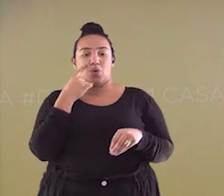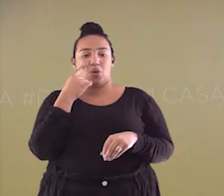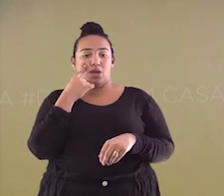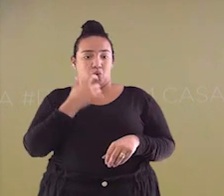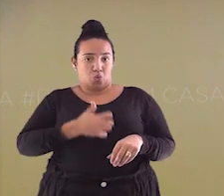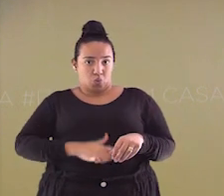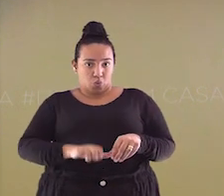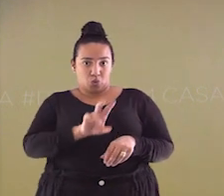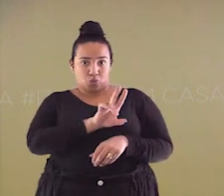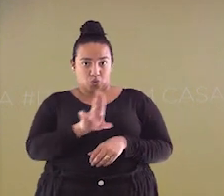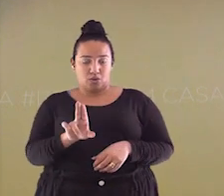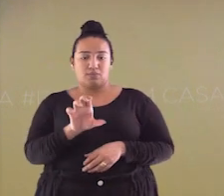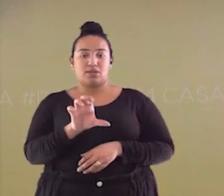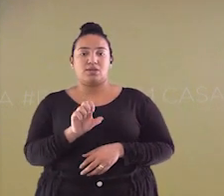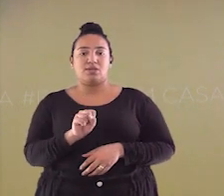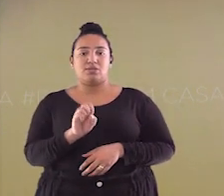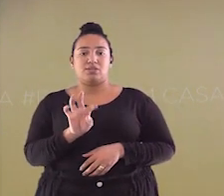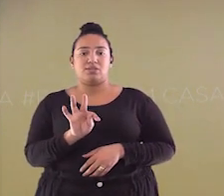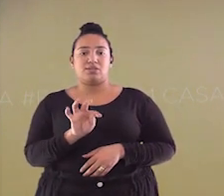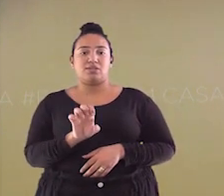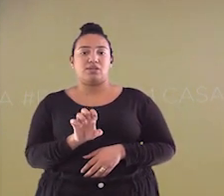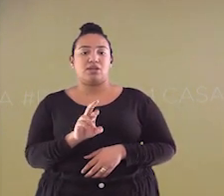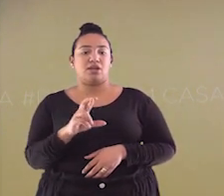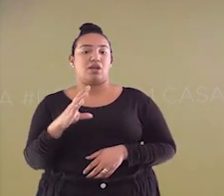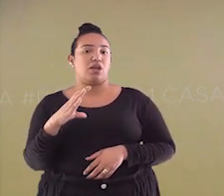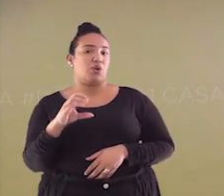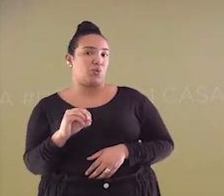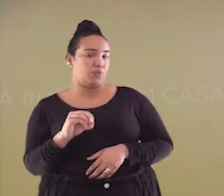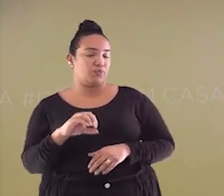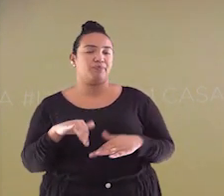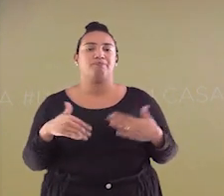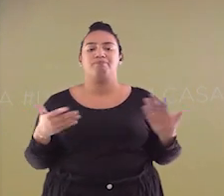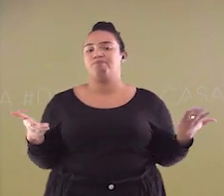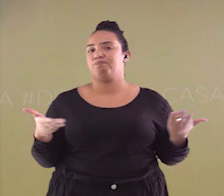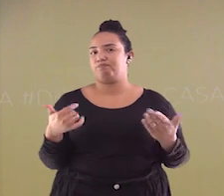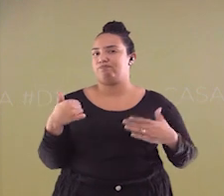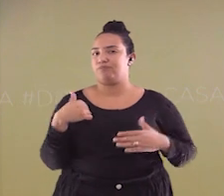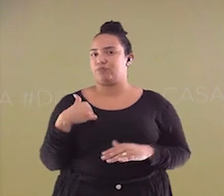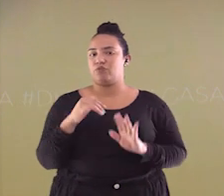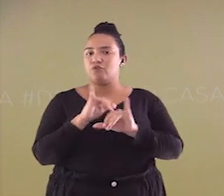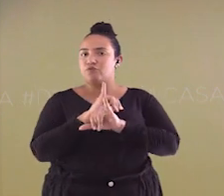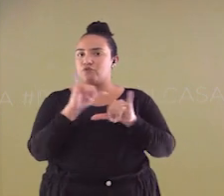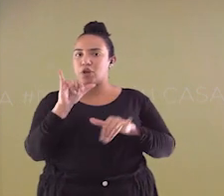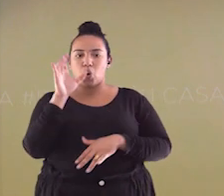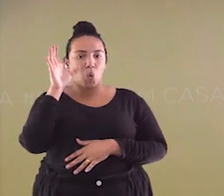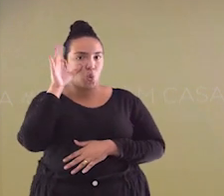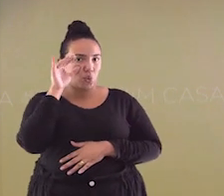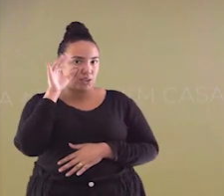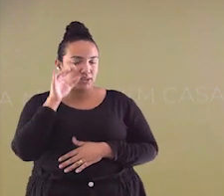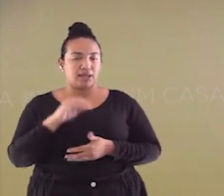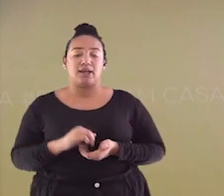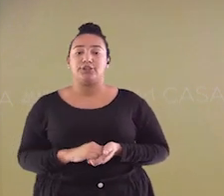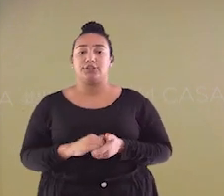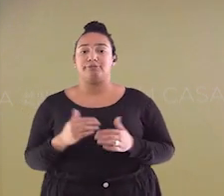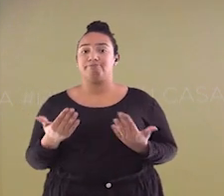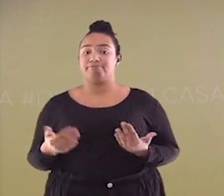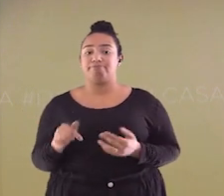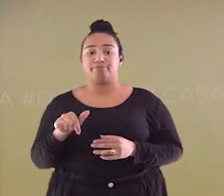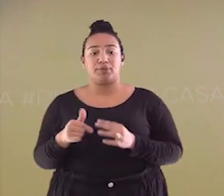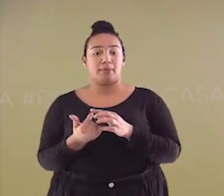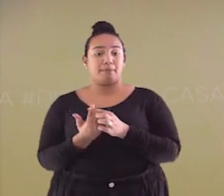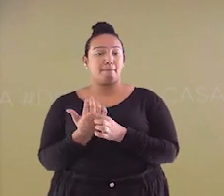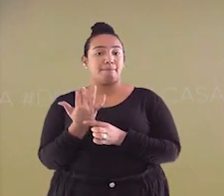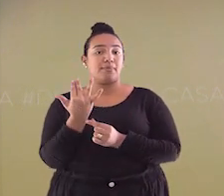está aparecendo na imagem. Agora chegou a hora de eu contar uma curiosidade para vocês. As